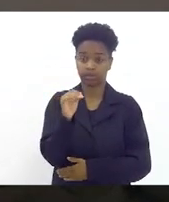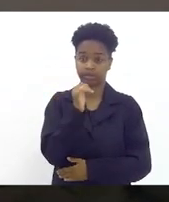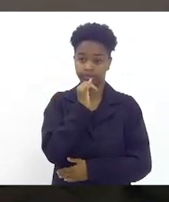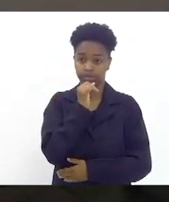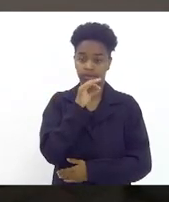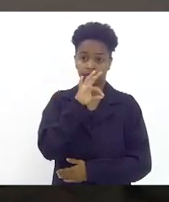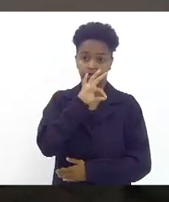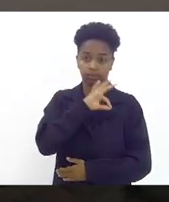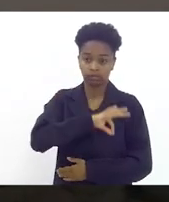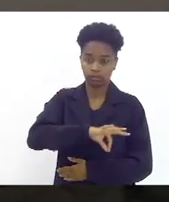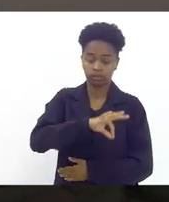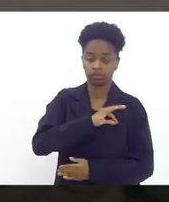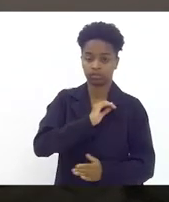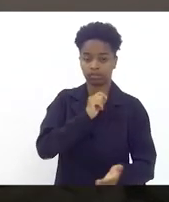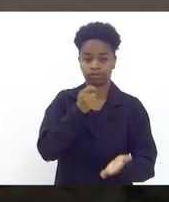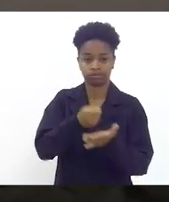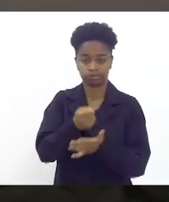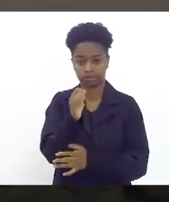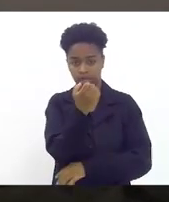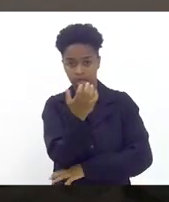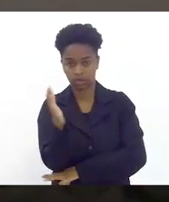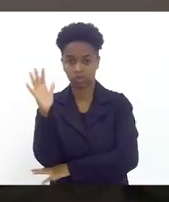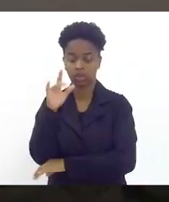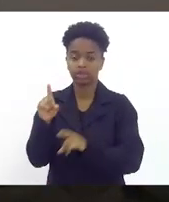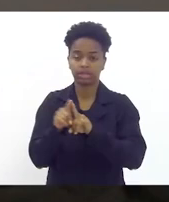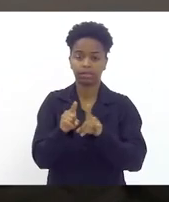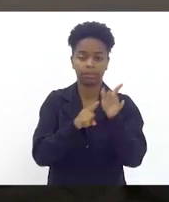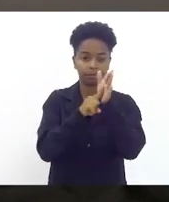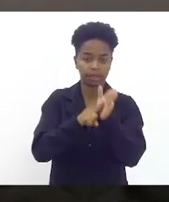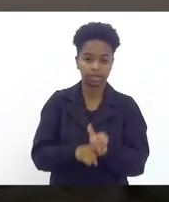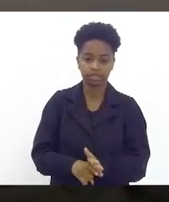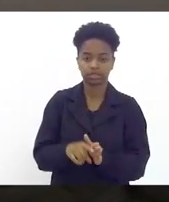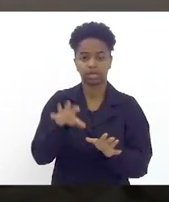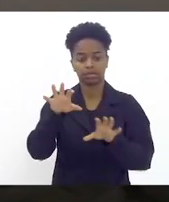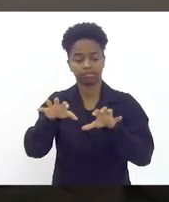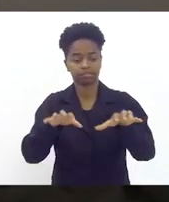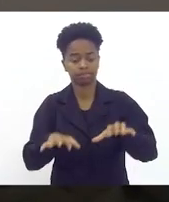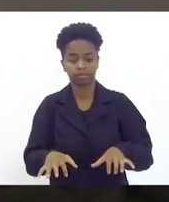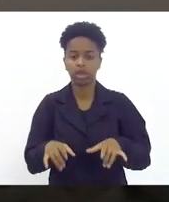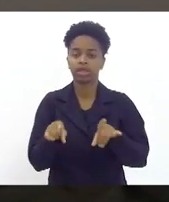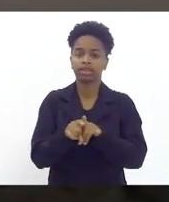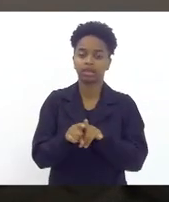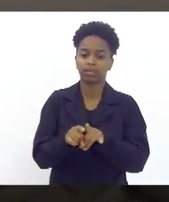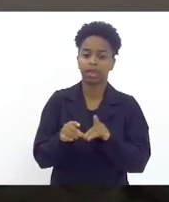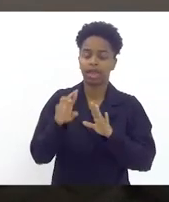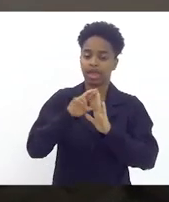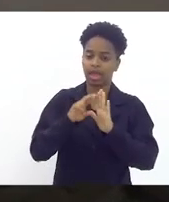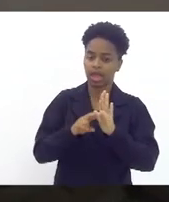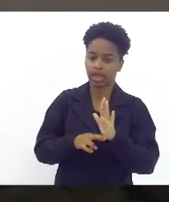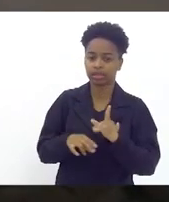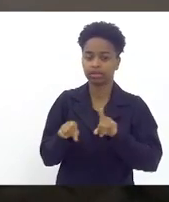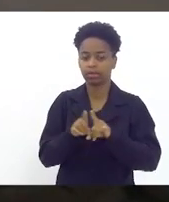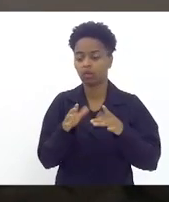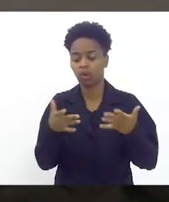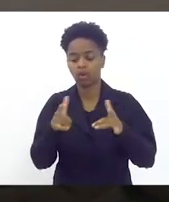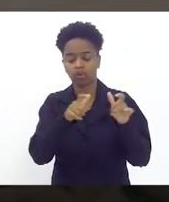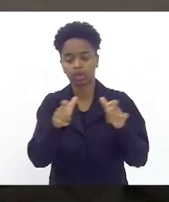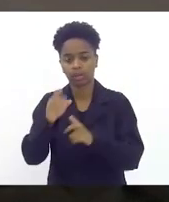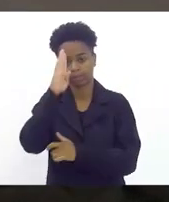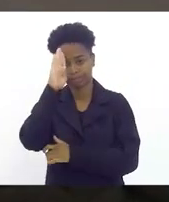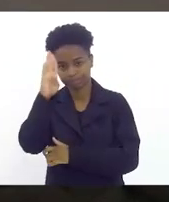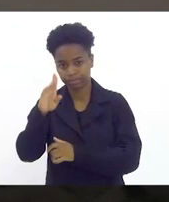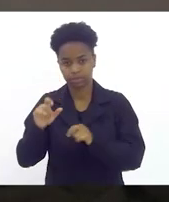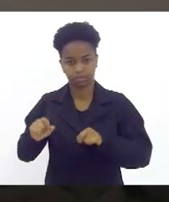ecológica mapeamento de regiões bioclimáticas referências técnicas critérios e zonas prioritárias para restauração